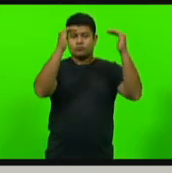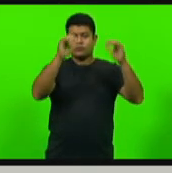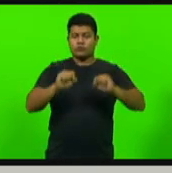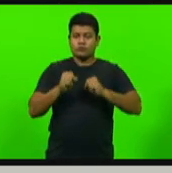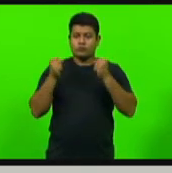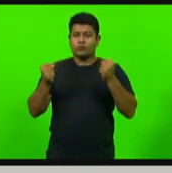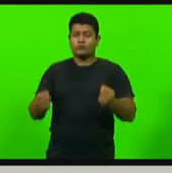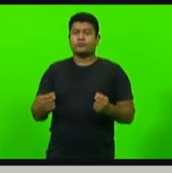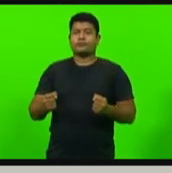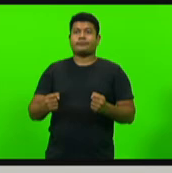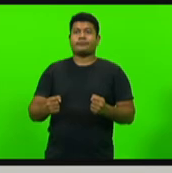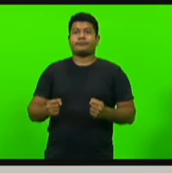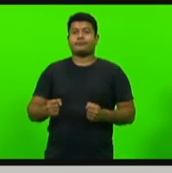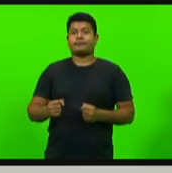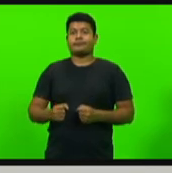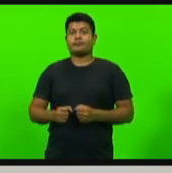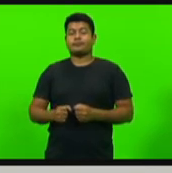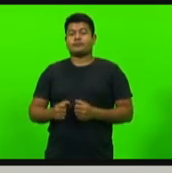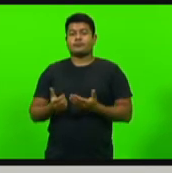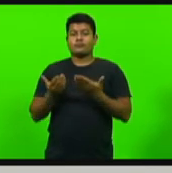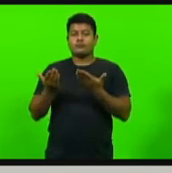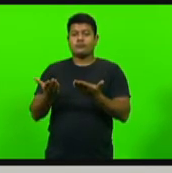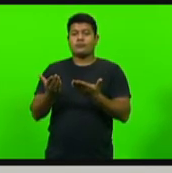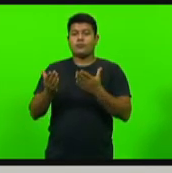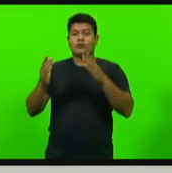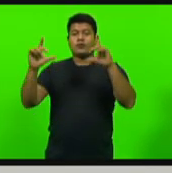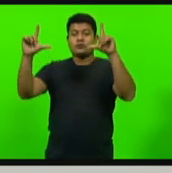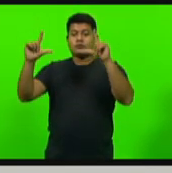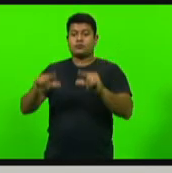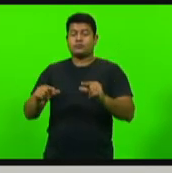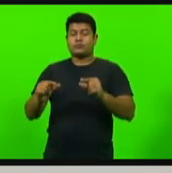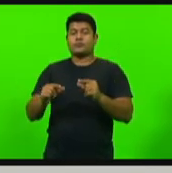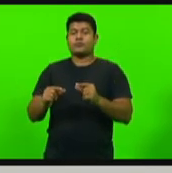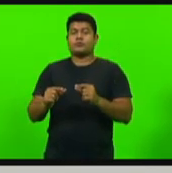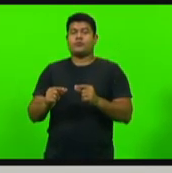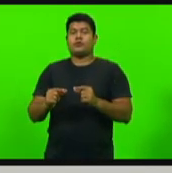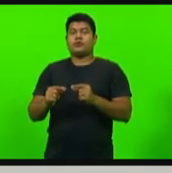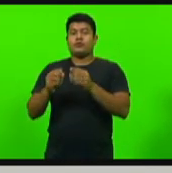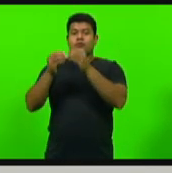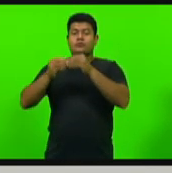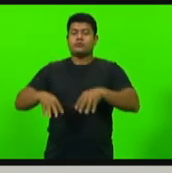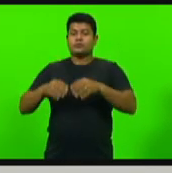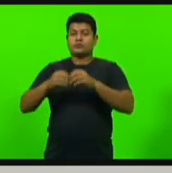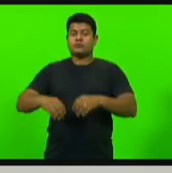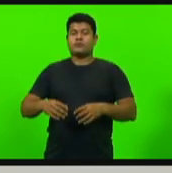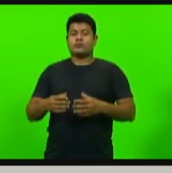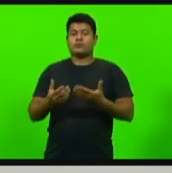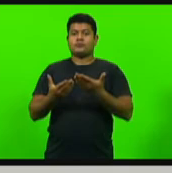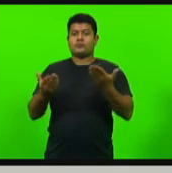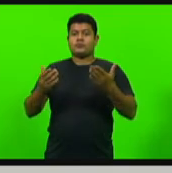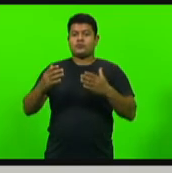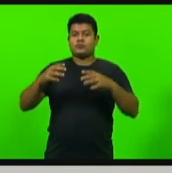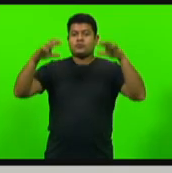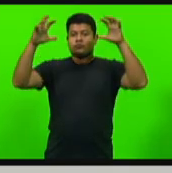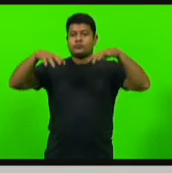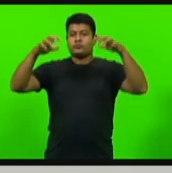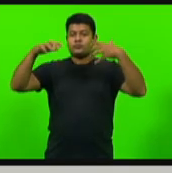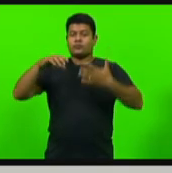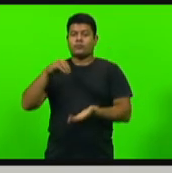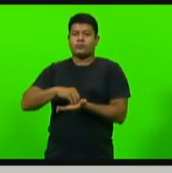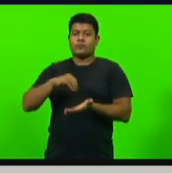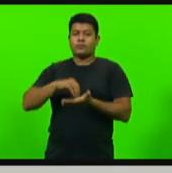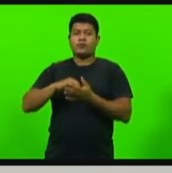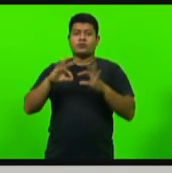na tomada de medidas para minimizar os impactos causados pela estiagem em todo o